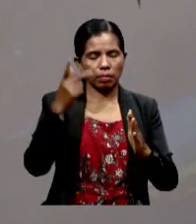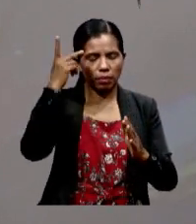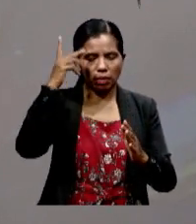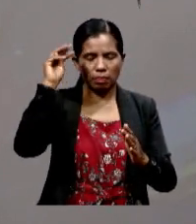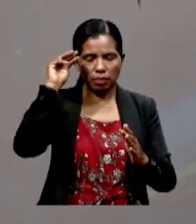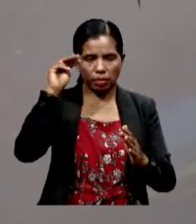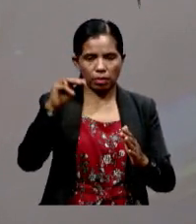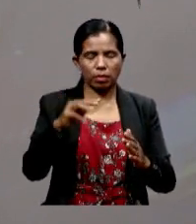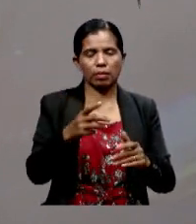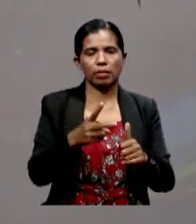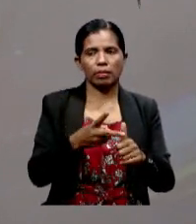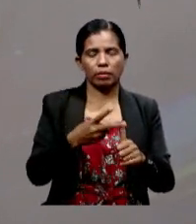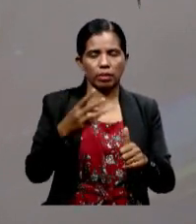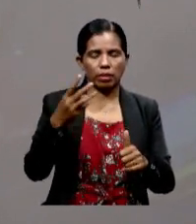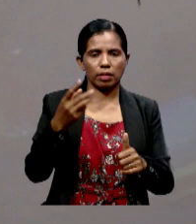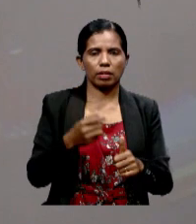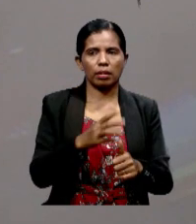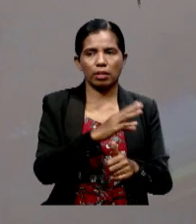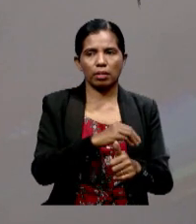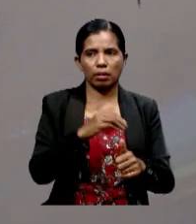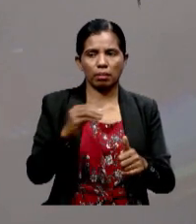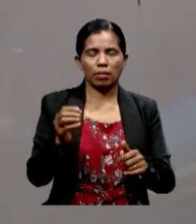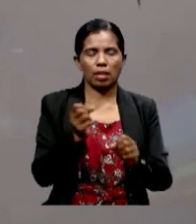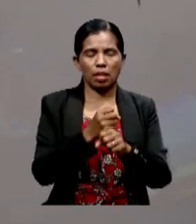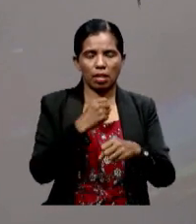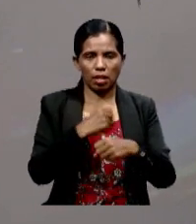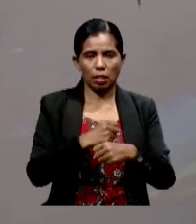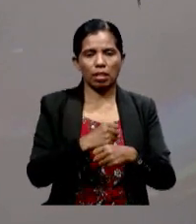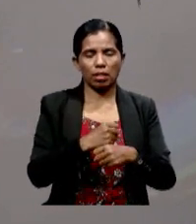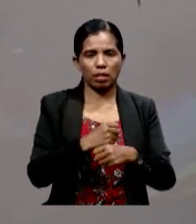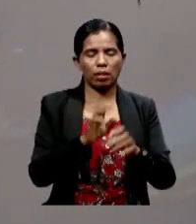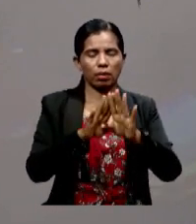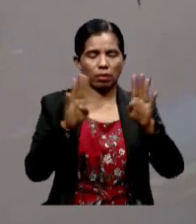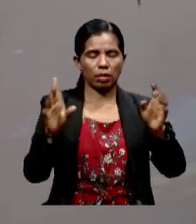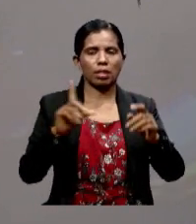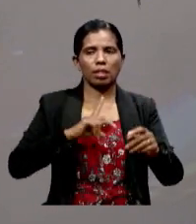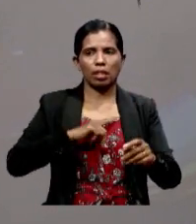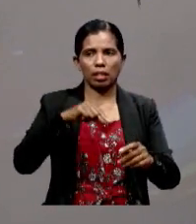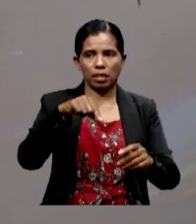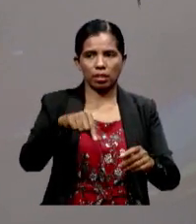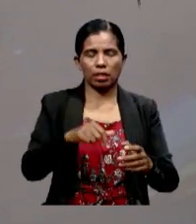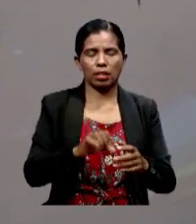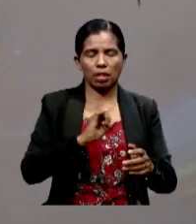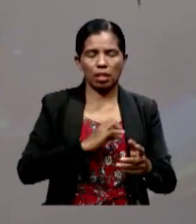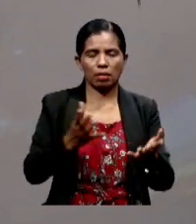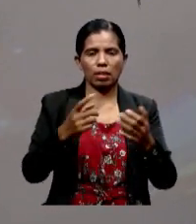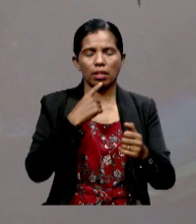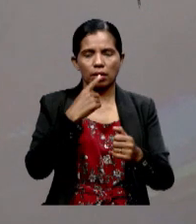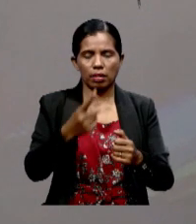ou o senhor vice-primeiro-ministro balança o ano e a liquidar. Ao cabo que até dizem que